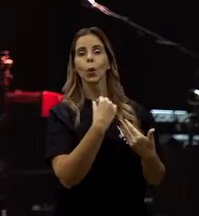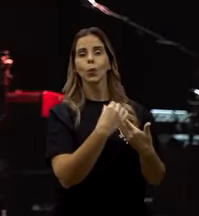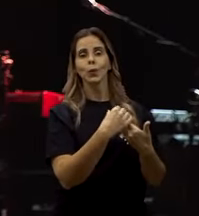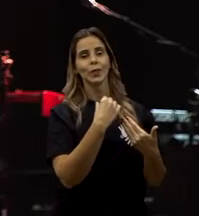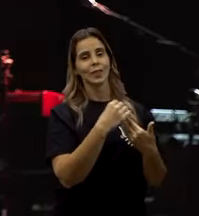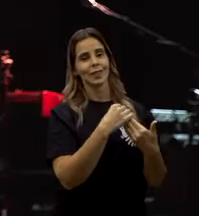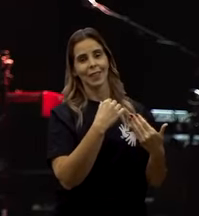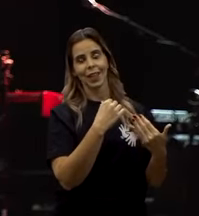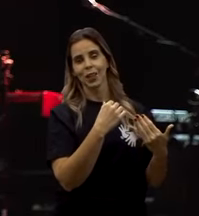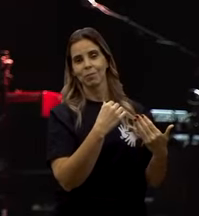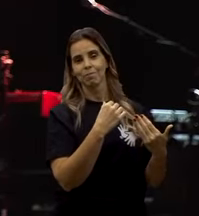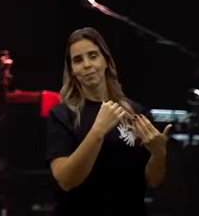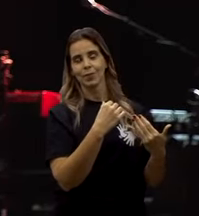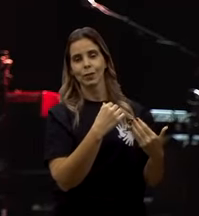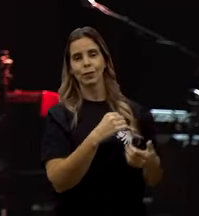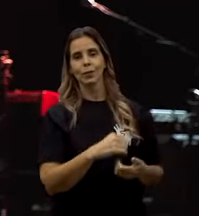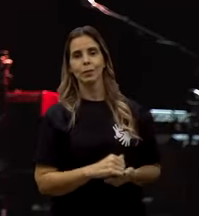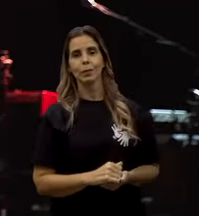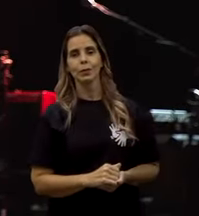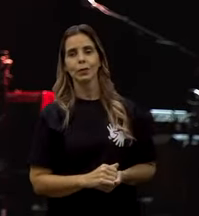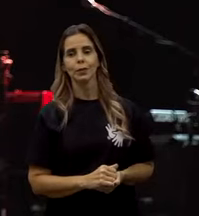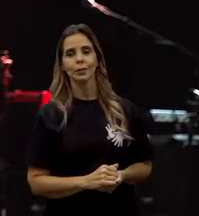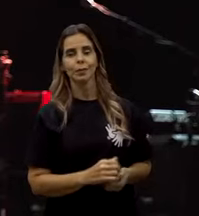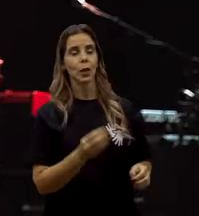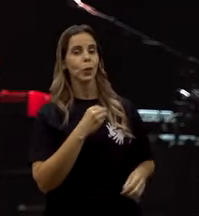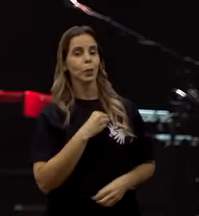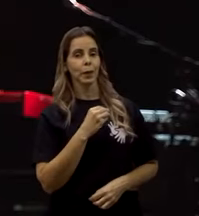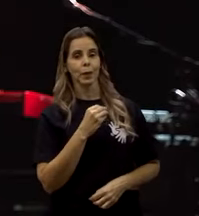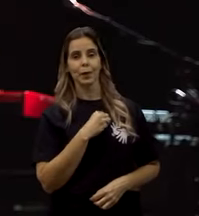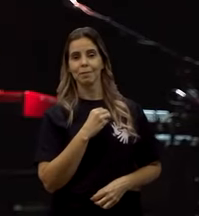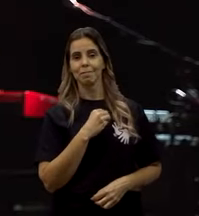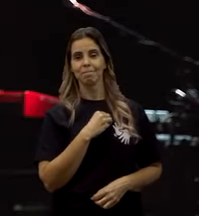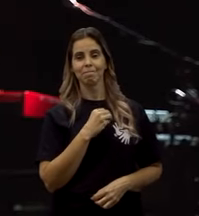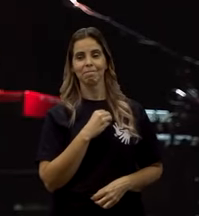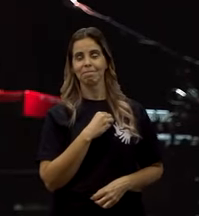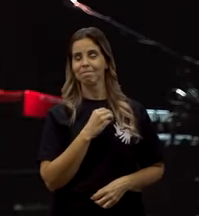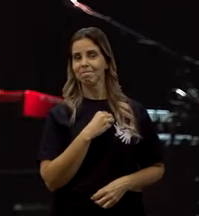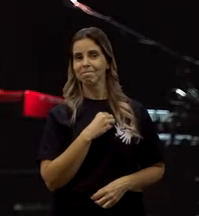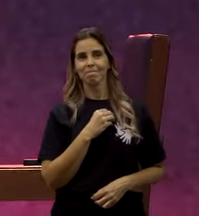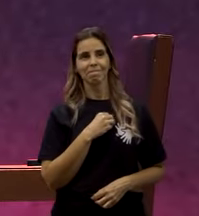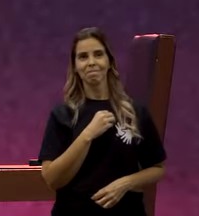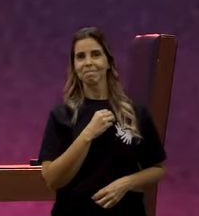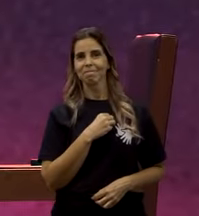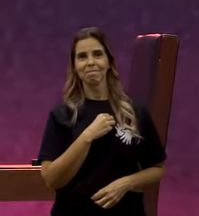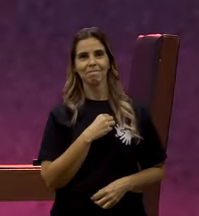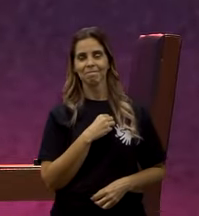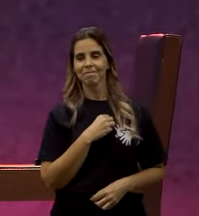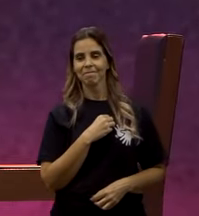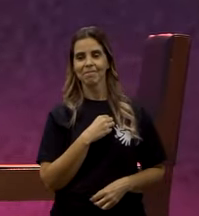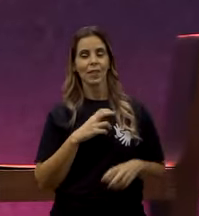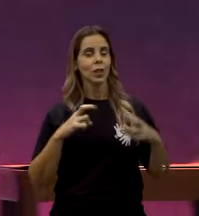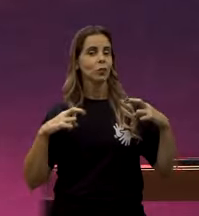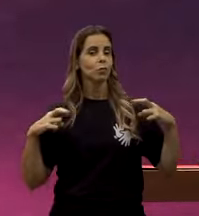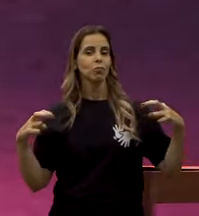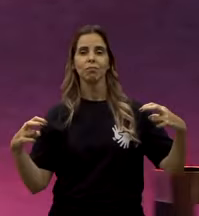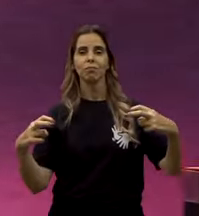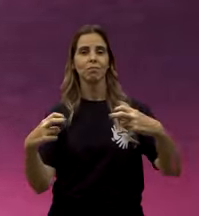não imita a conduta dos pecadores não imita irmão não se assenta na roda de zombadores